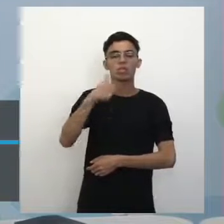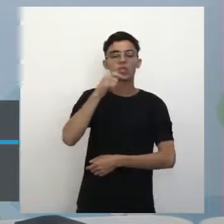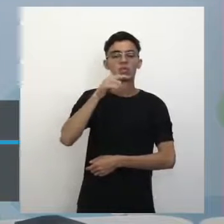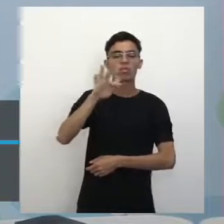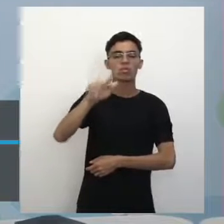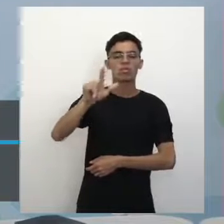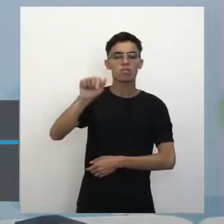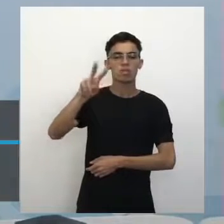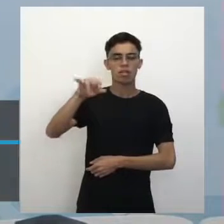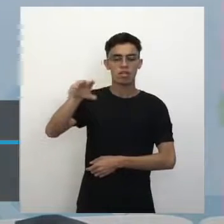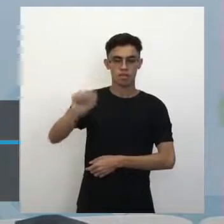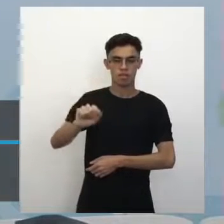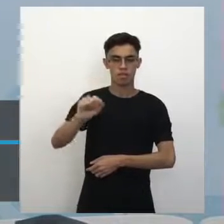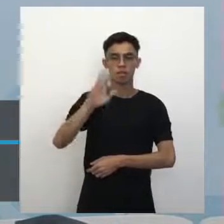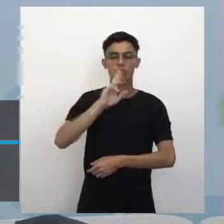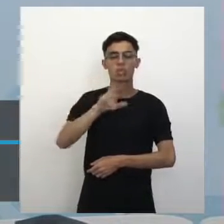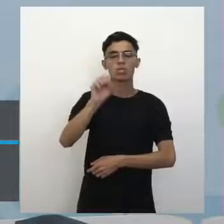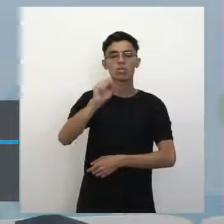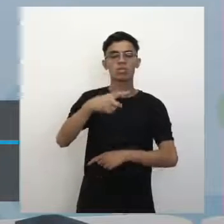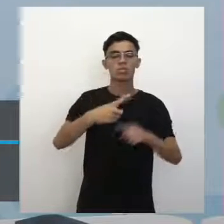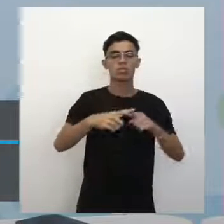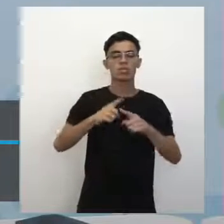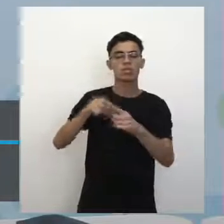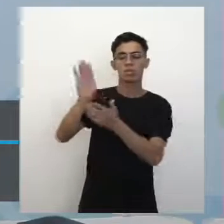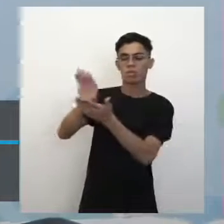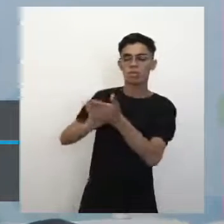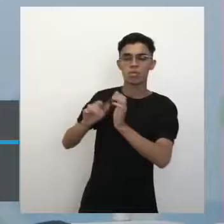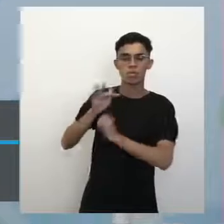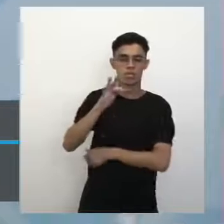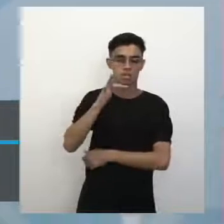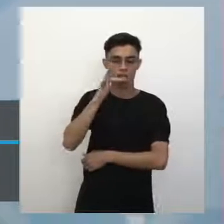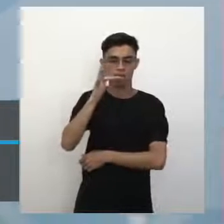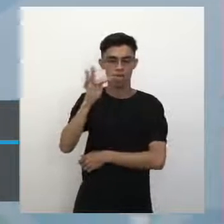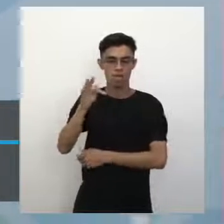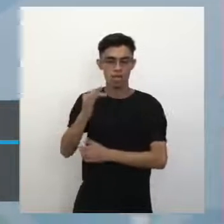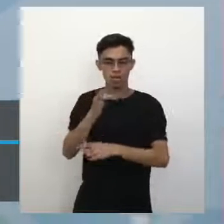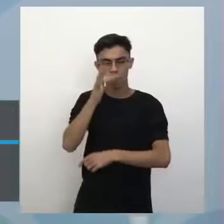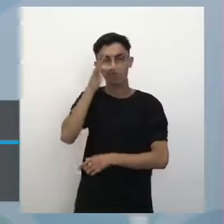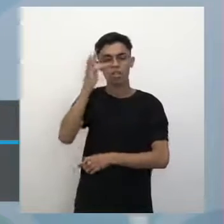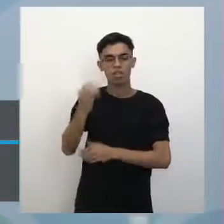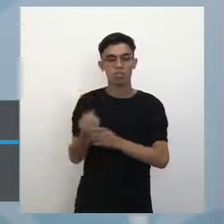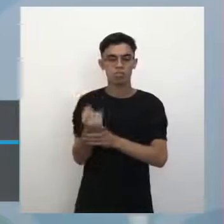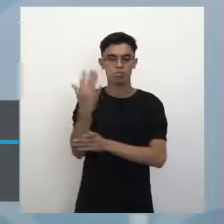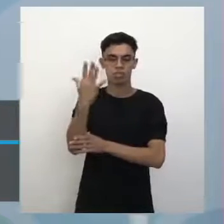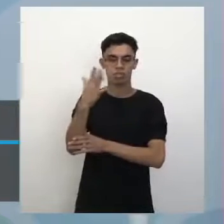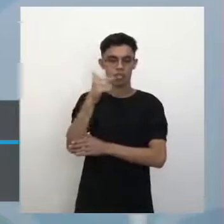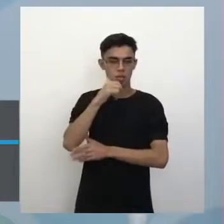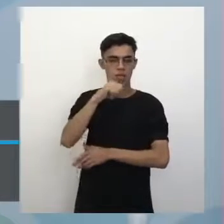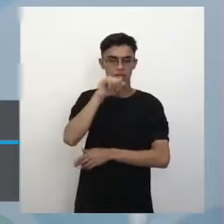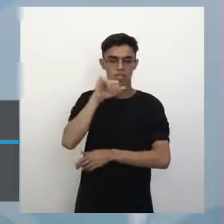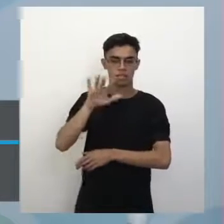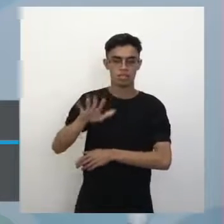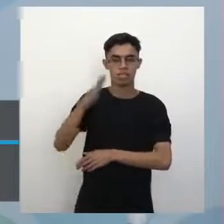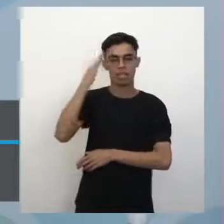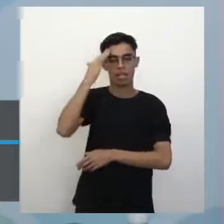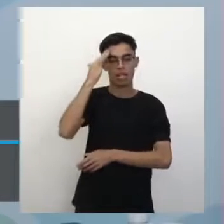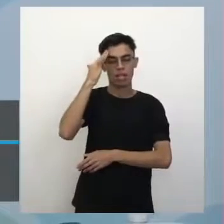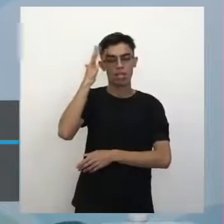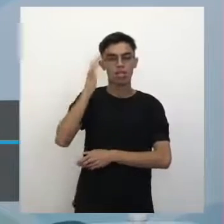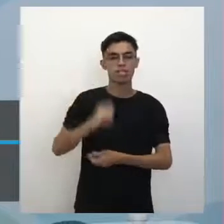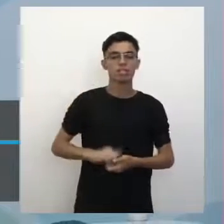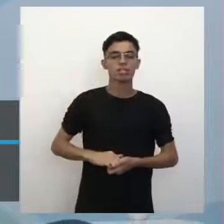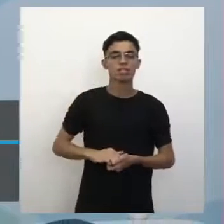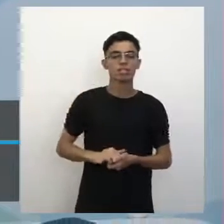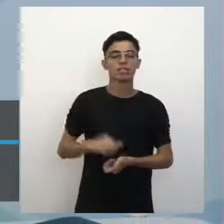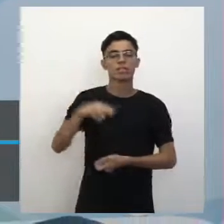cópias da planta-mãe. E, para encerrar, a gente não dá tempo da gente ler todos, né? A aluna Maria Eduarda, do 9º ano C, da Escola